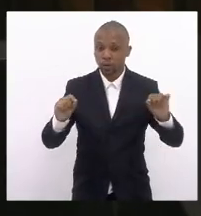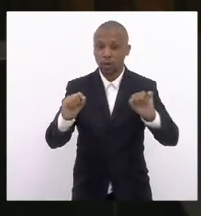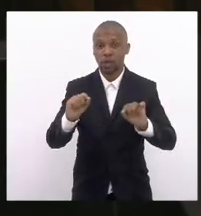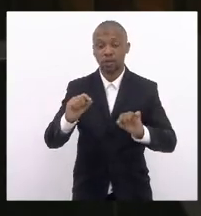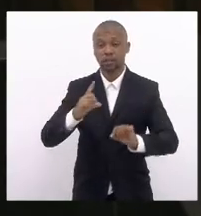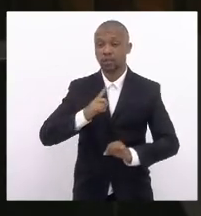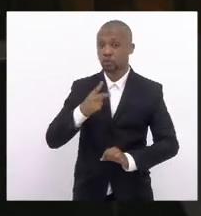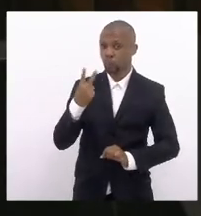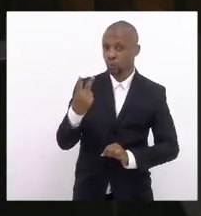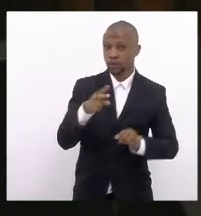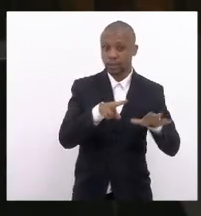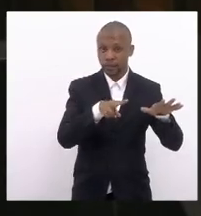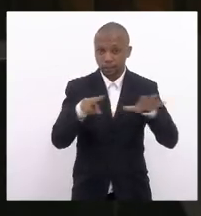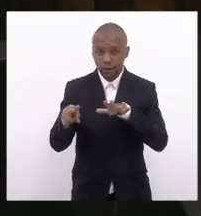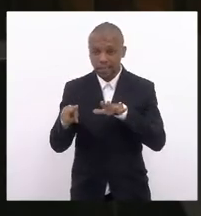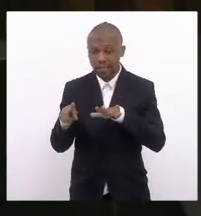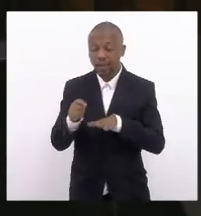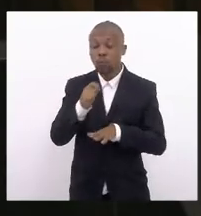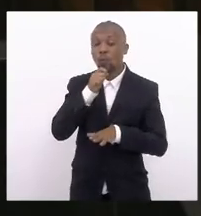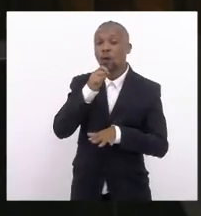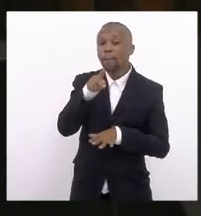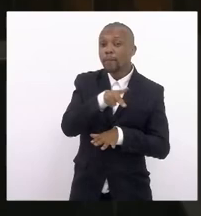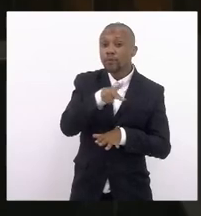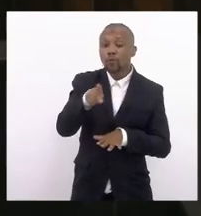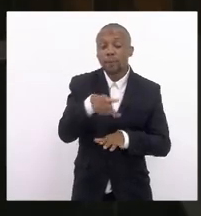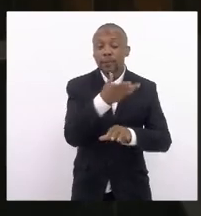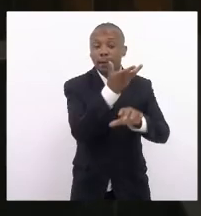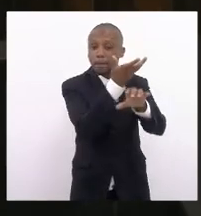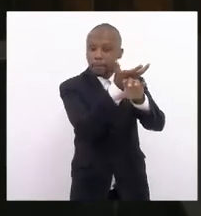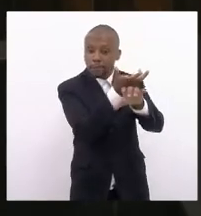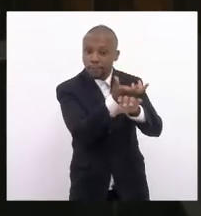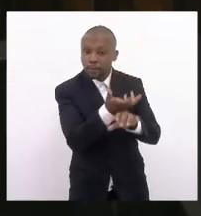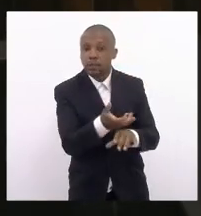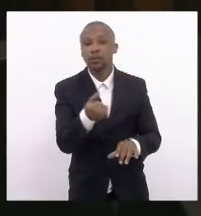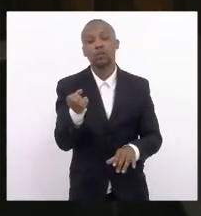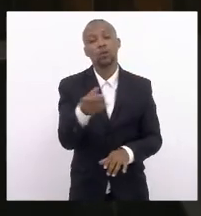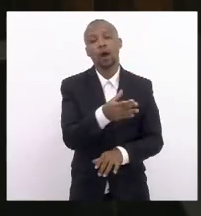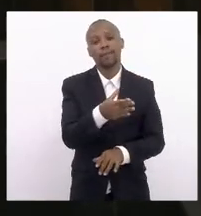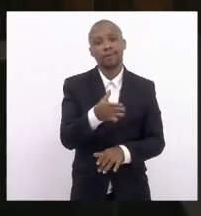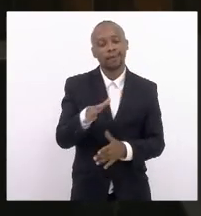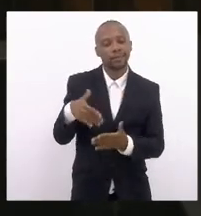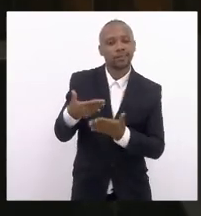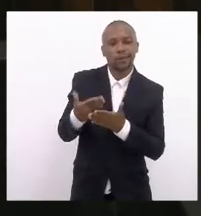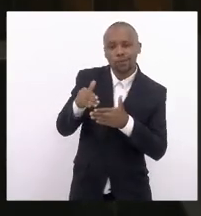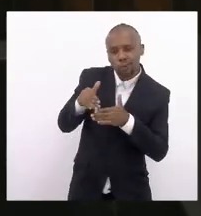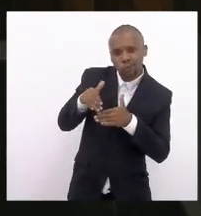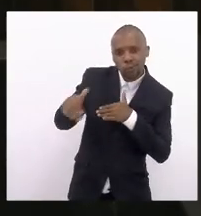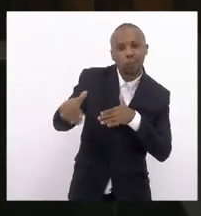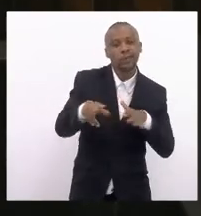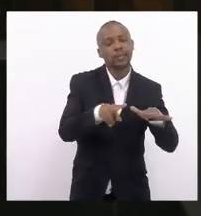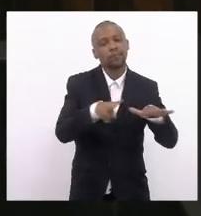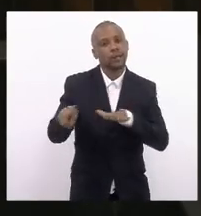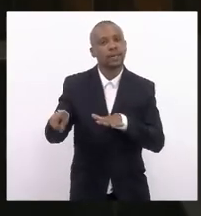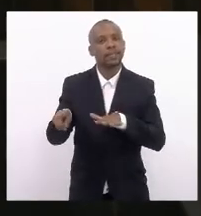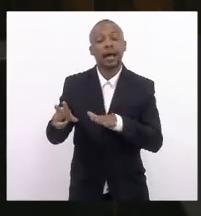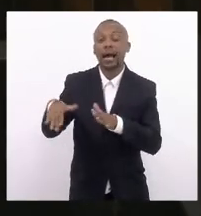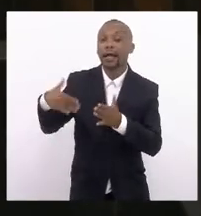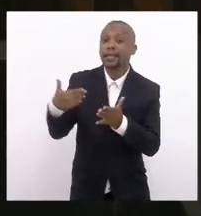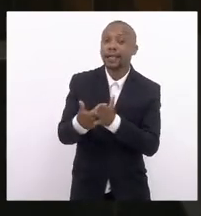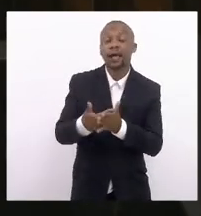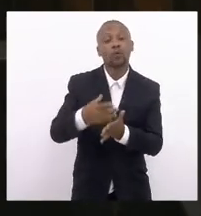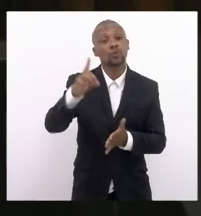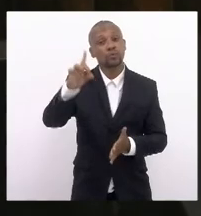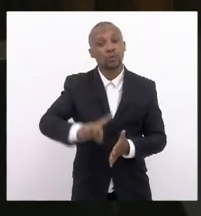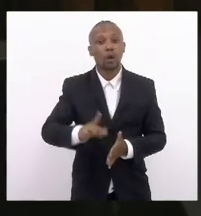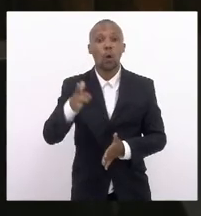professor para todas essas novas disciplinas. E ainda ficarão por mais algumas semanas até os diretores